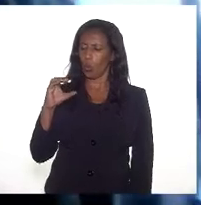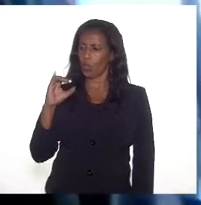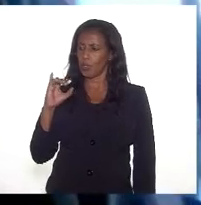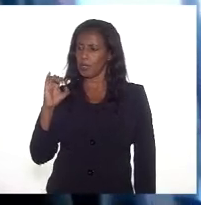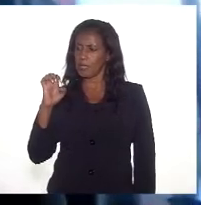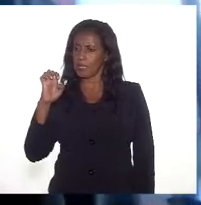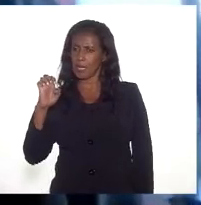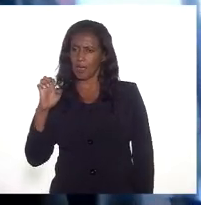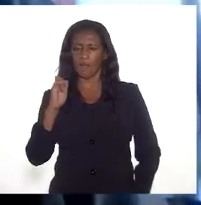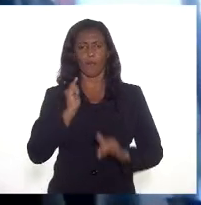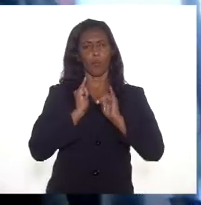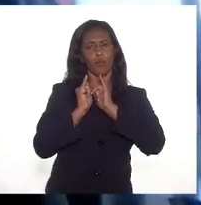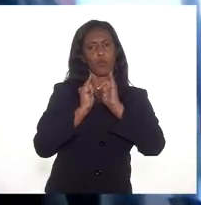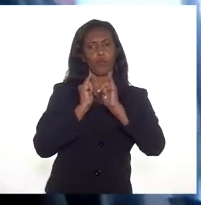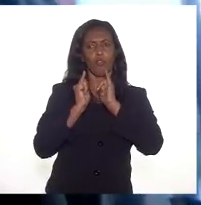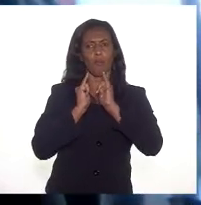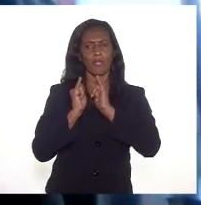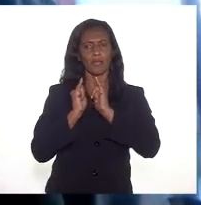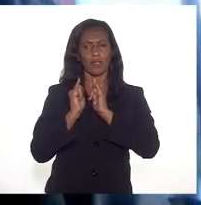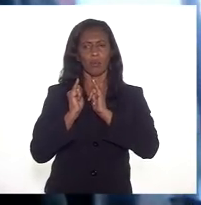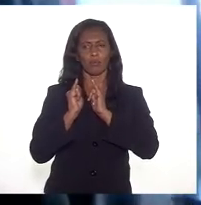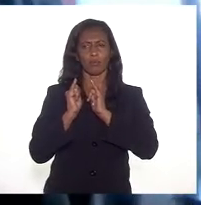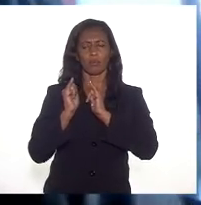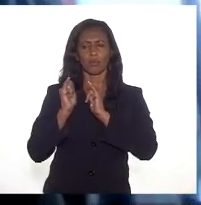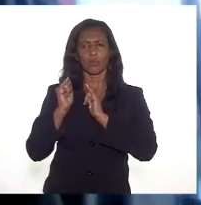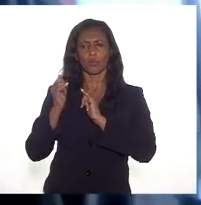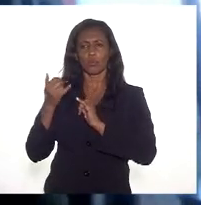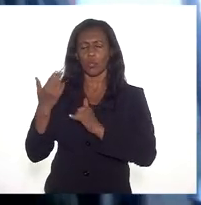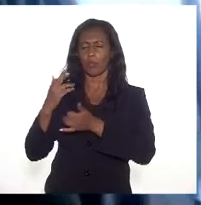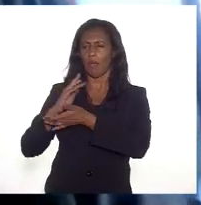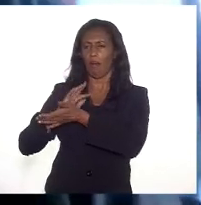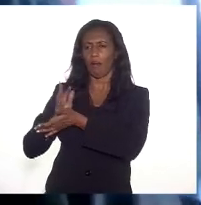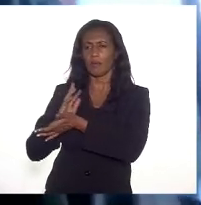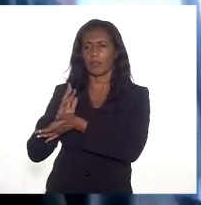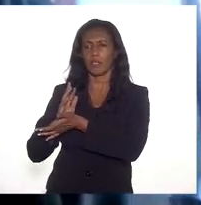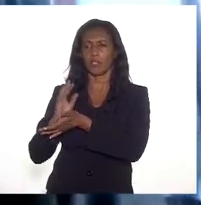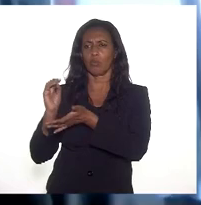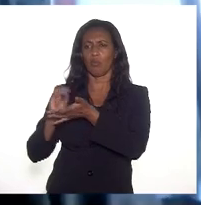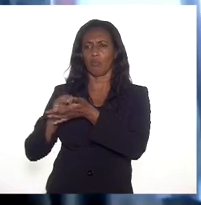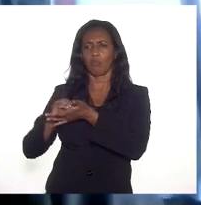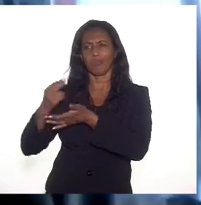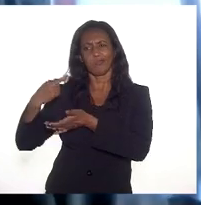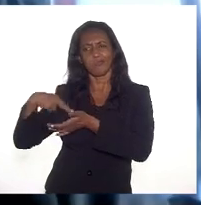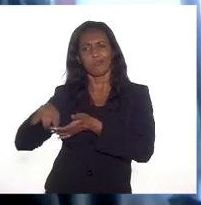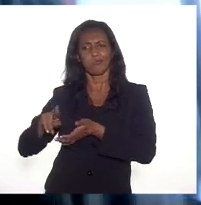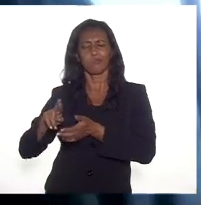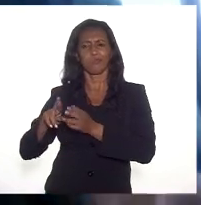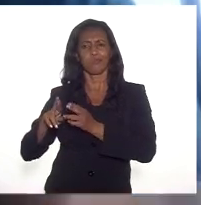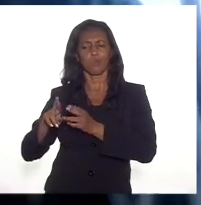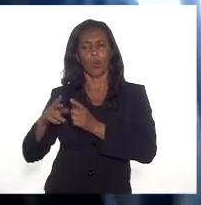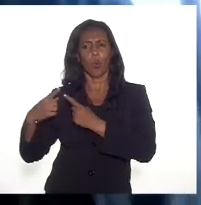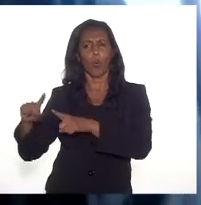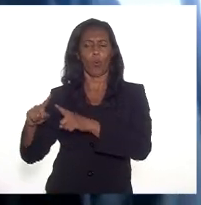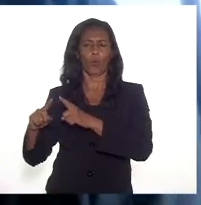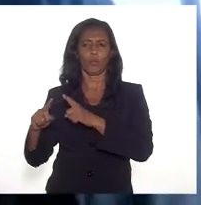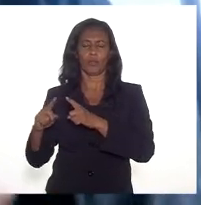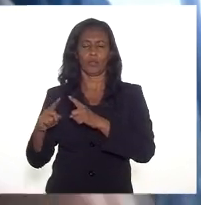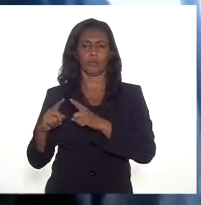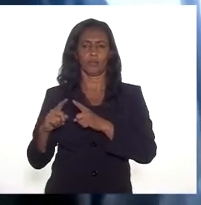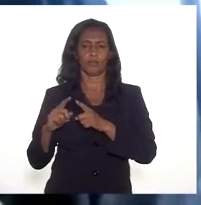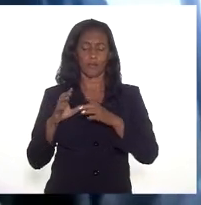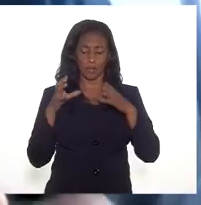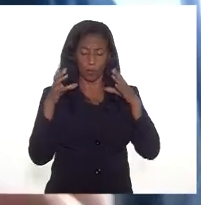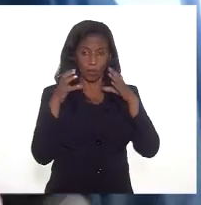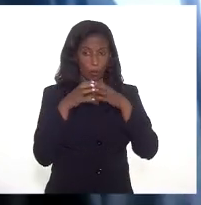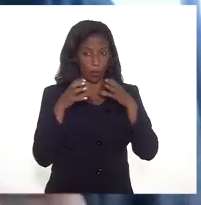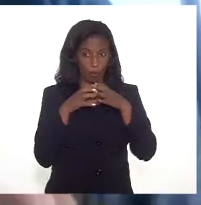qualitativos sobre as informações da intolerância, racismo e LGBTfobia. Então, a comissão